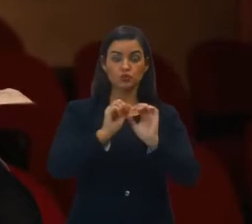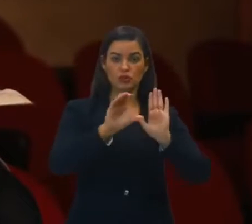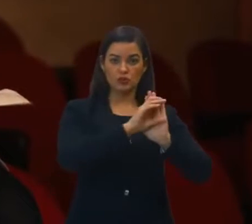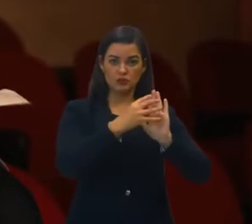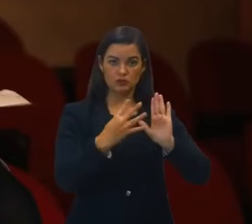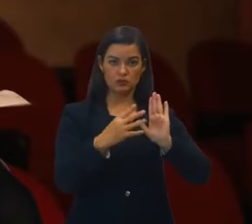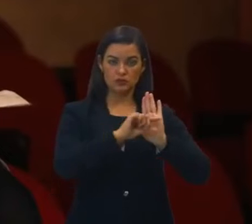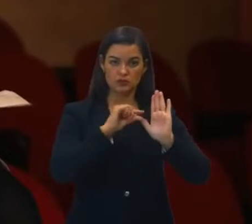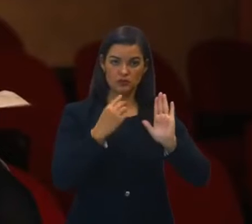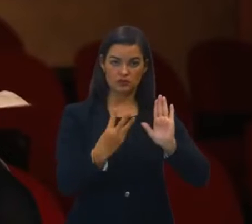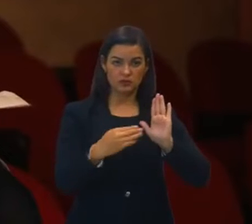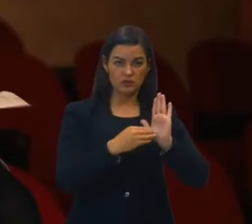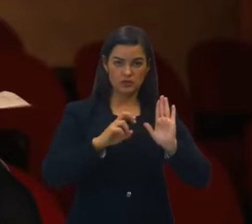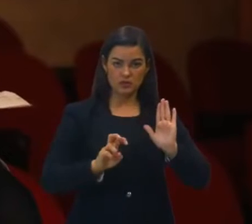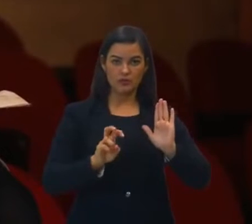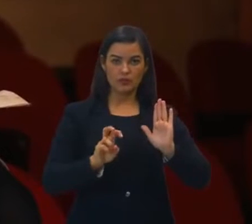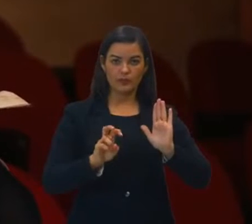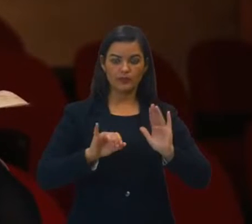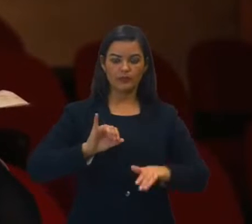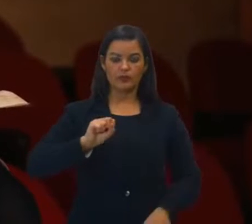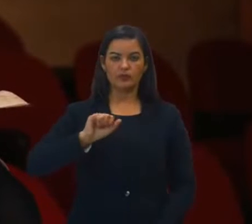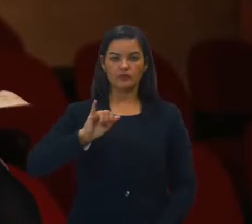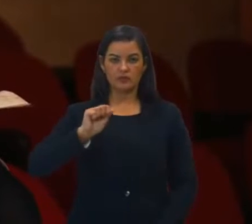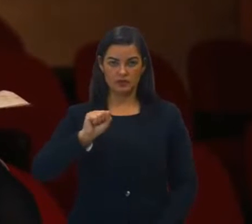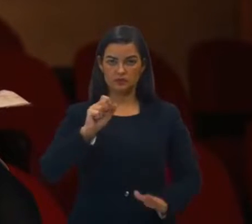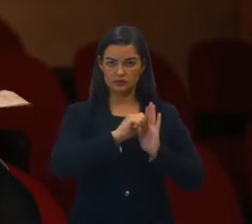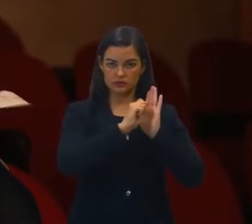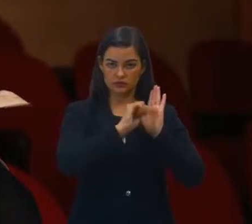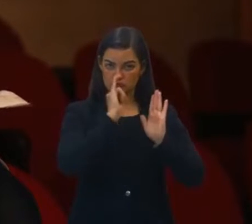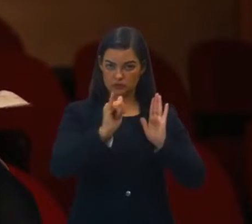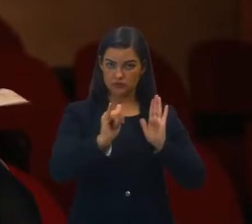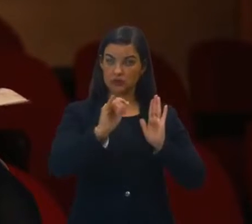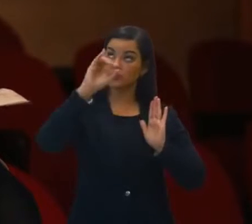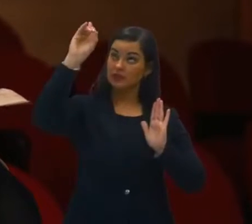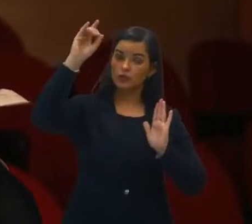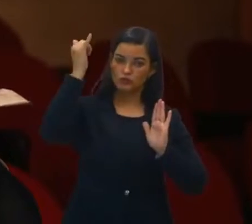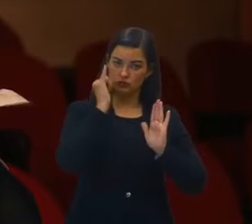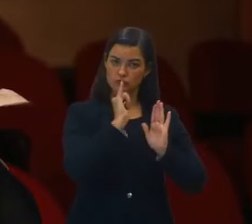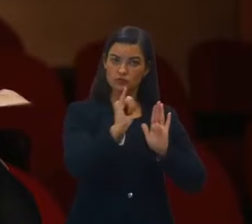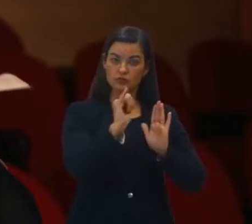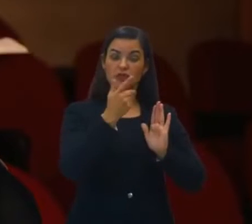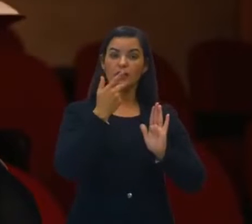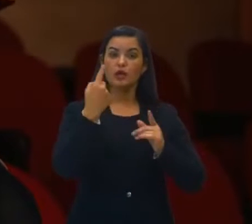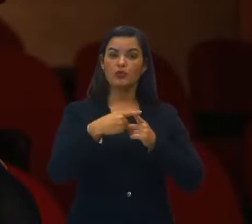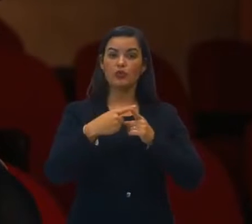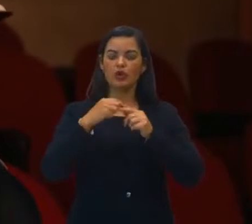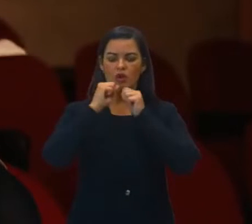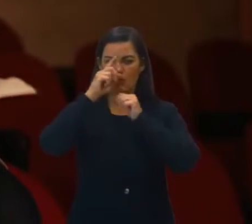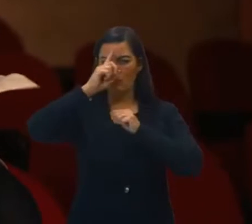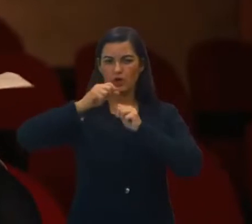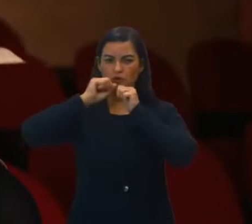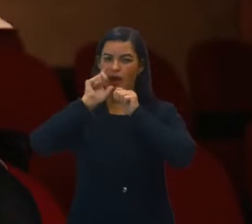3 a 5, Isaías diz, da parte de Deus: porque derramarei água sobre